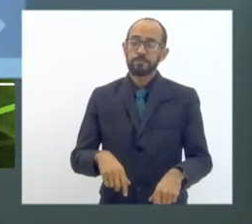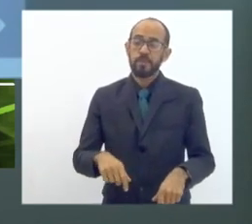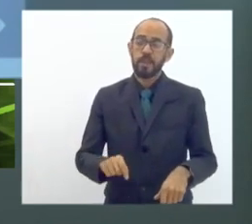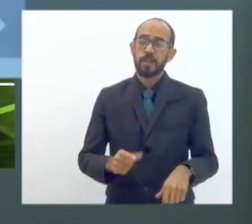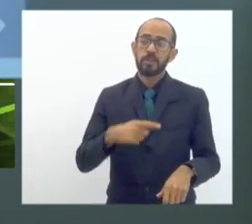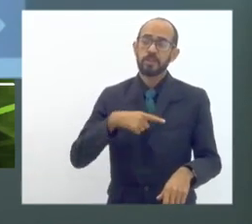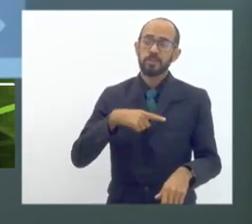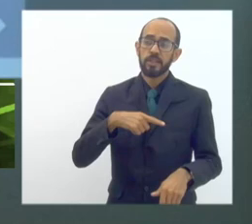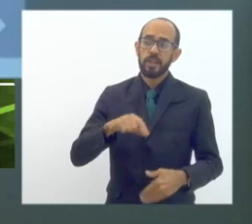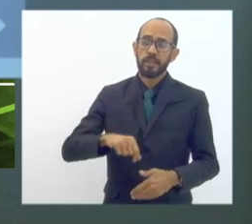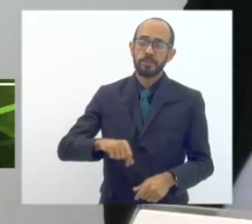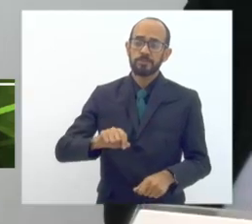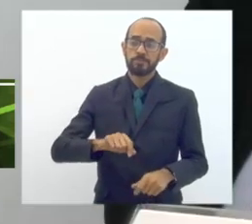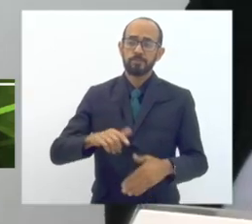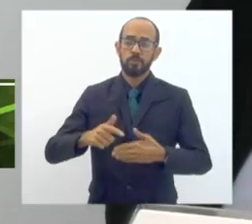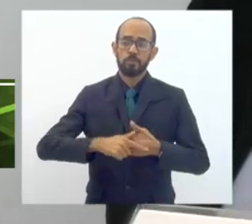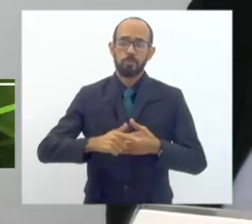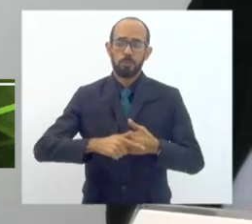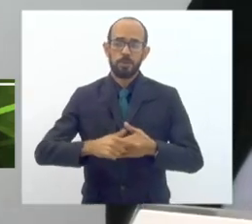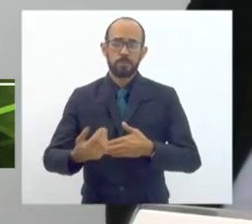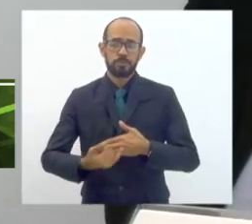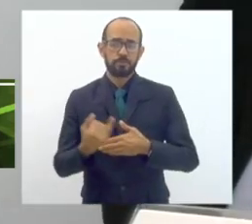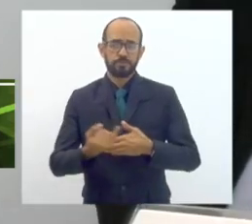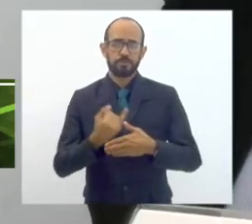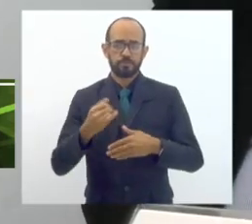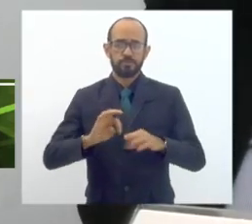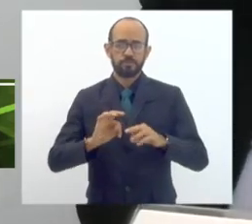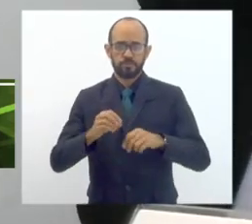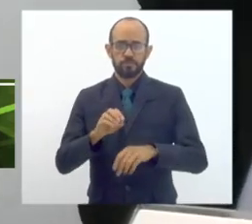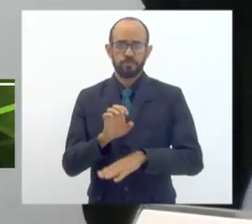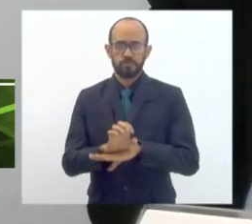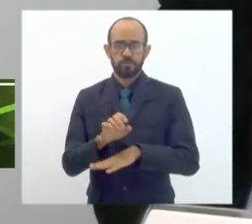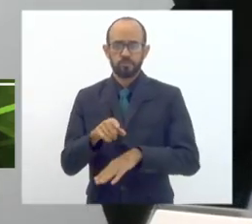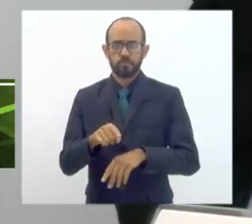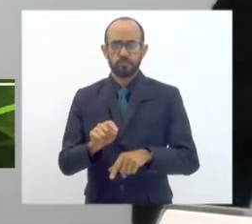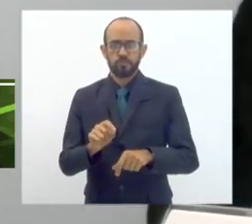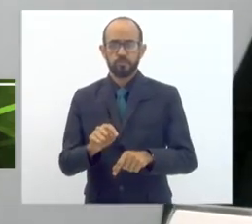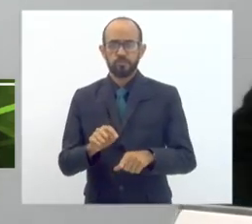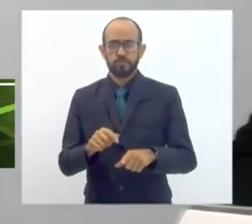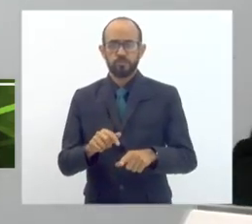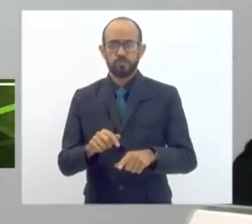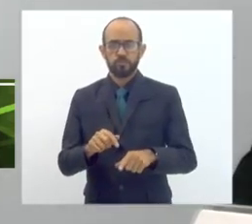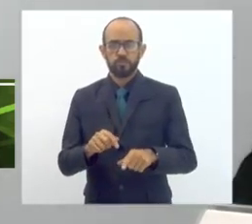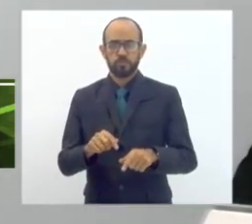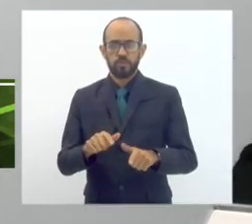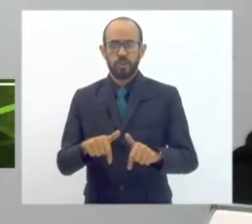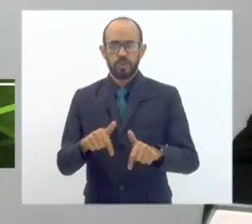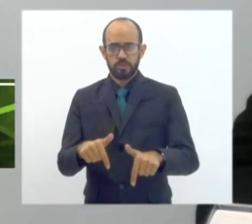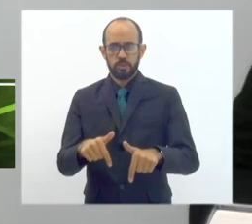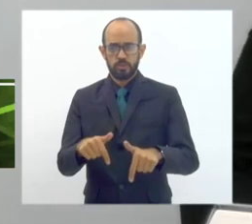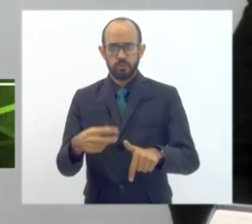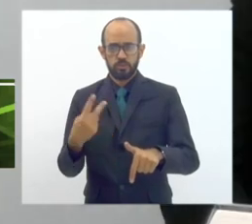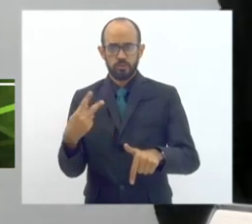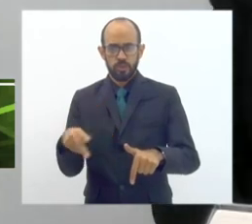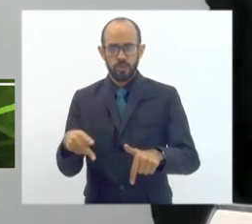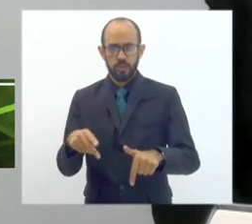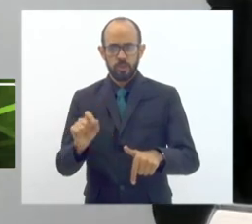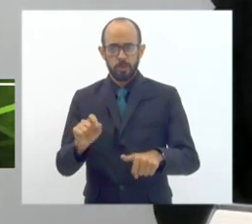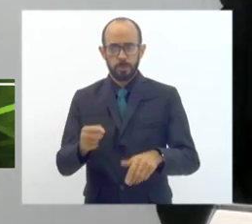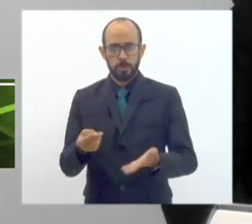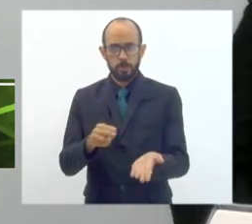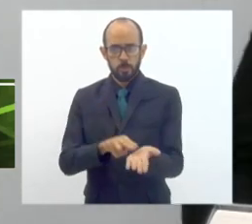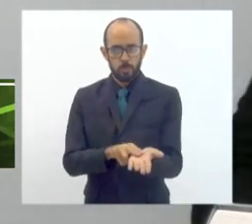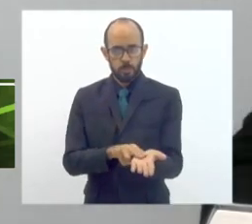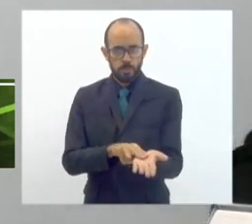ele teve um papel destacado, não tenho dúvida nenhuma, para todo o Estado do Rio de Janeiro, na sua atuação nas